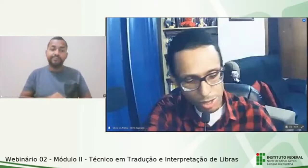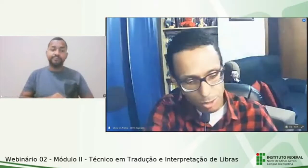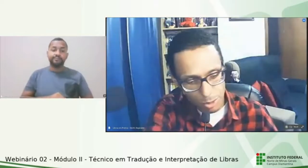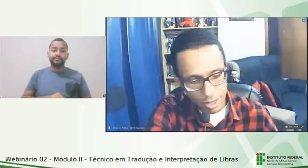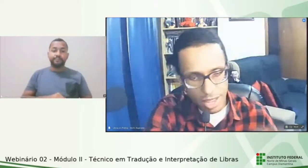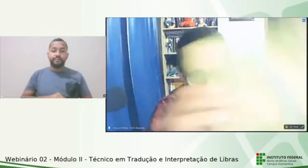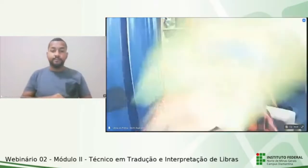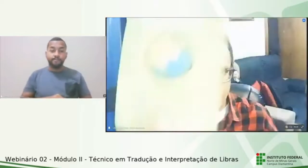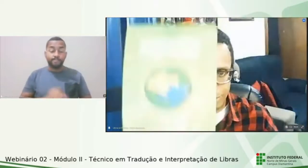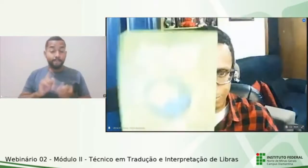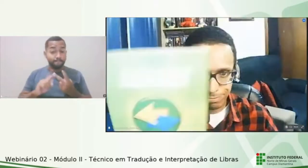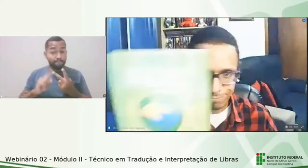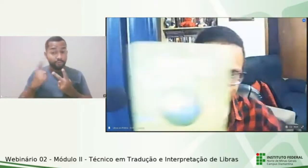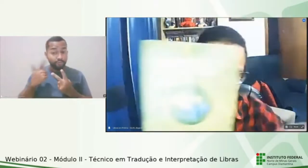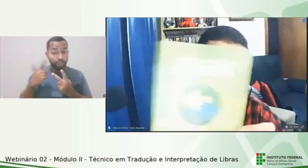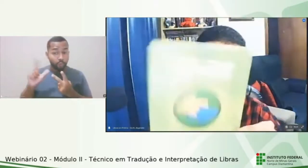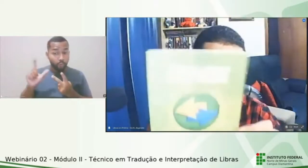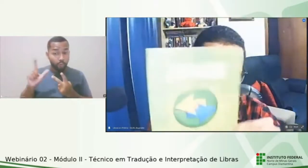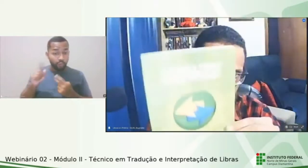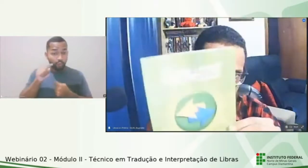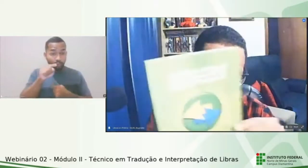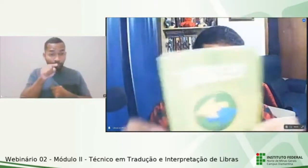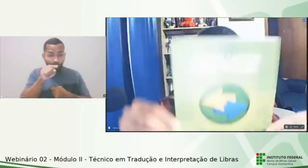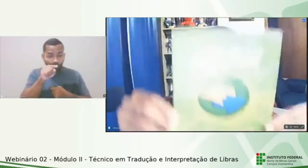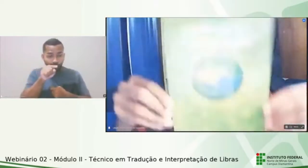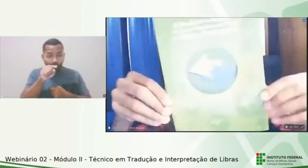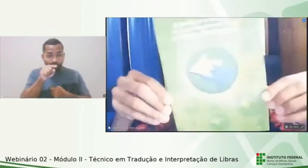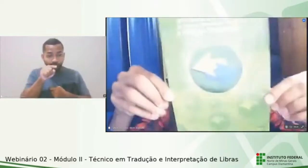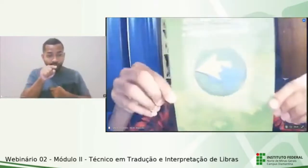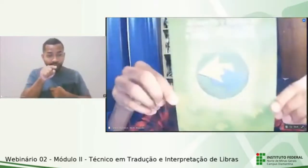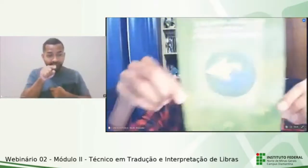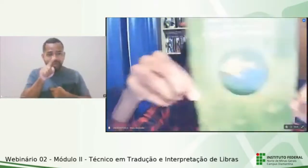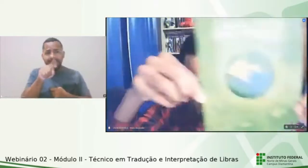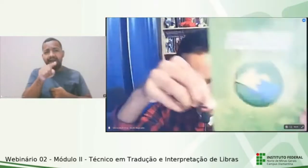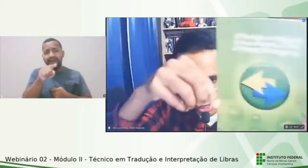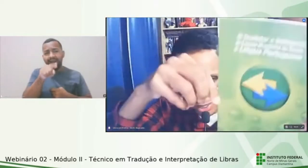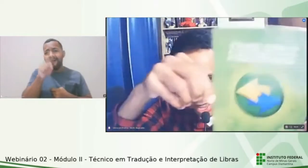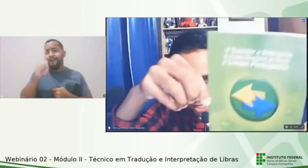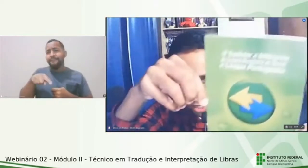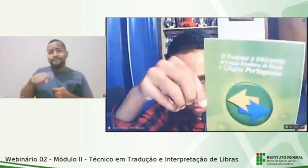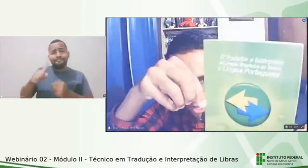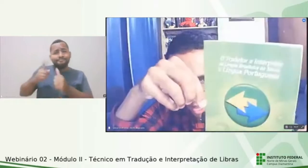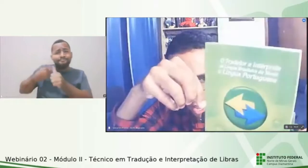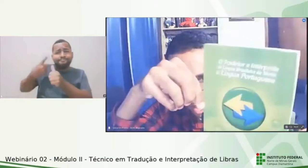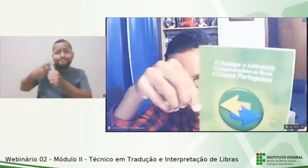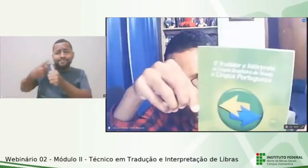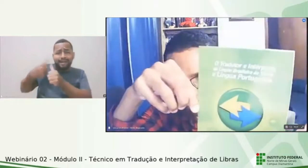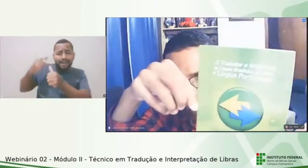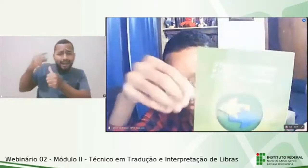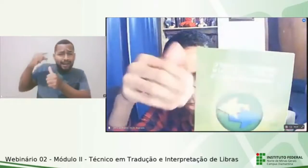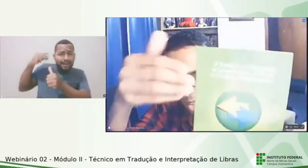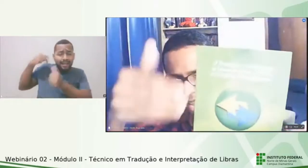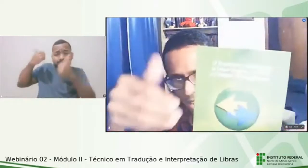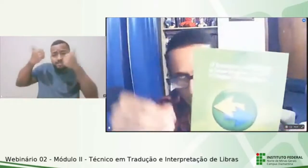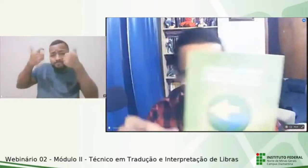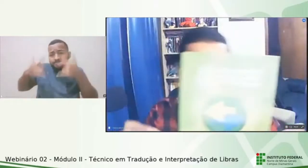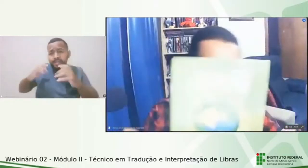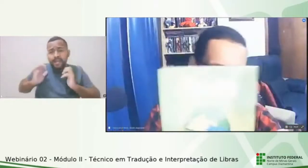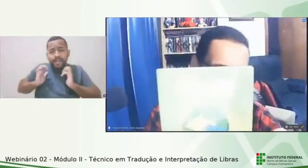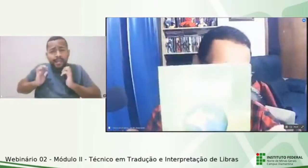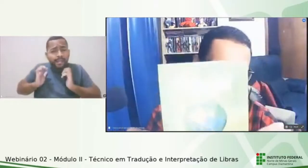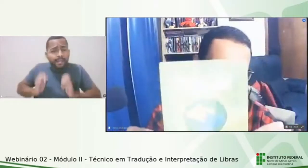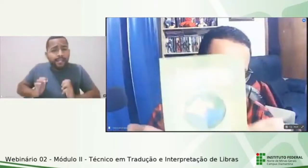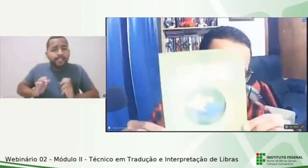Outro livro, que é este. Este aqui é um dos primeiros, né, que fala da ética do intérprete, do código de ética,